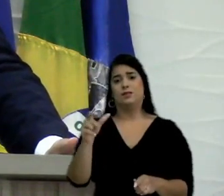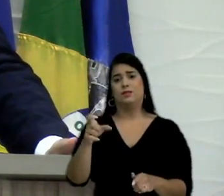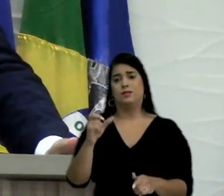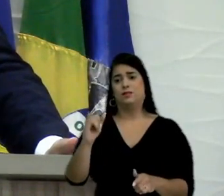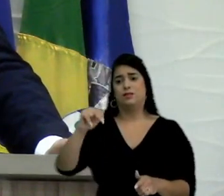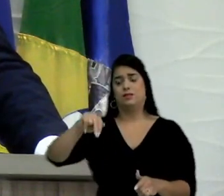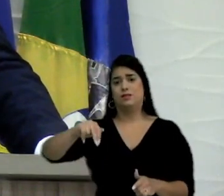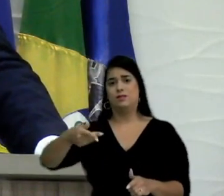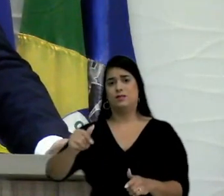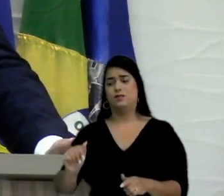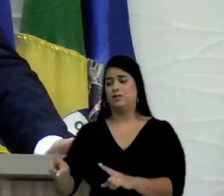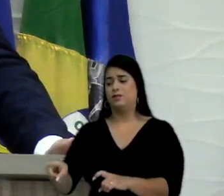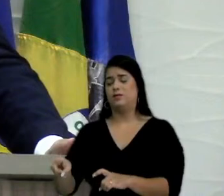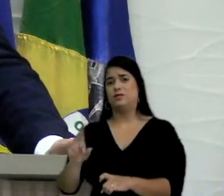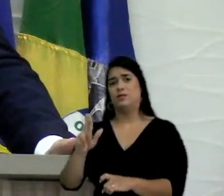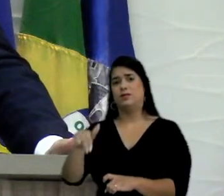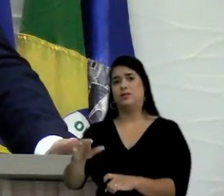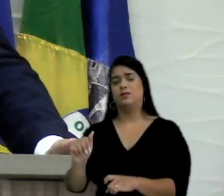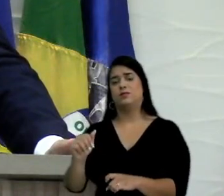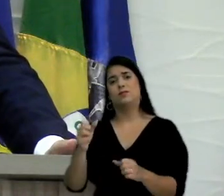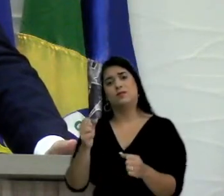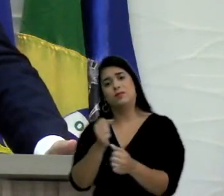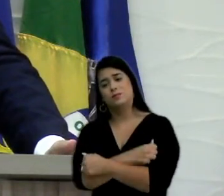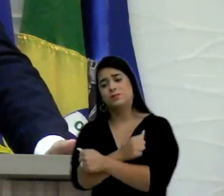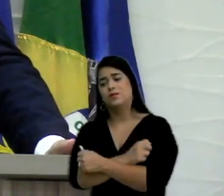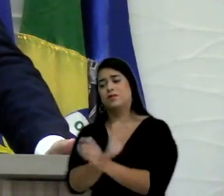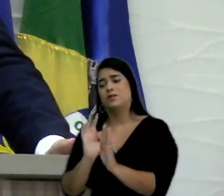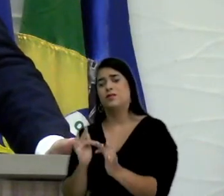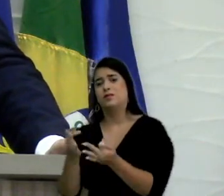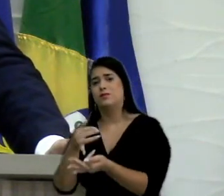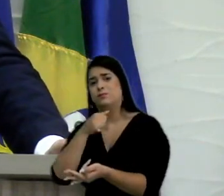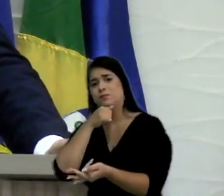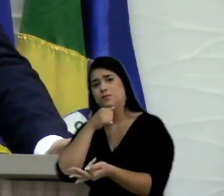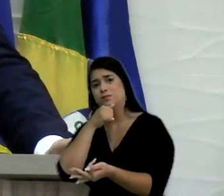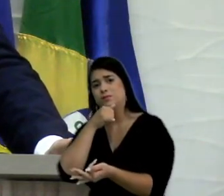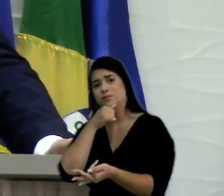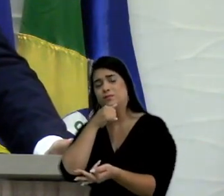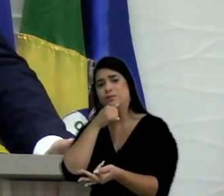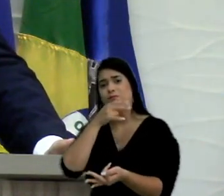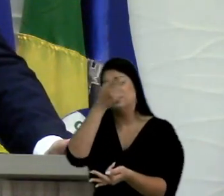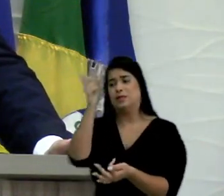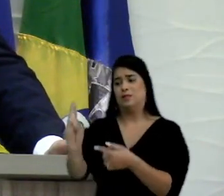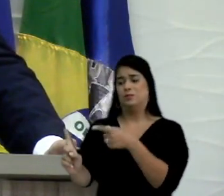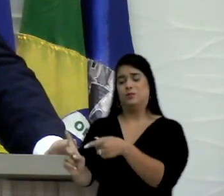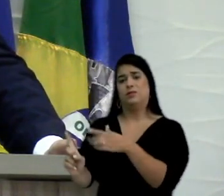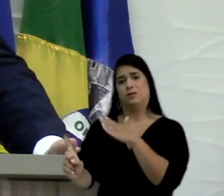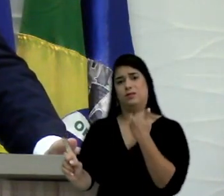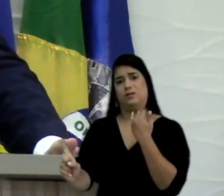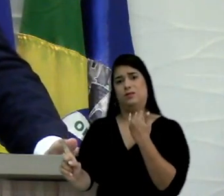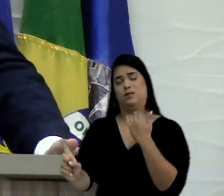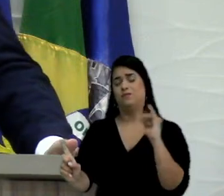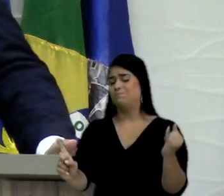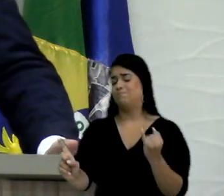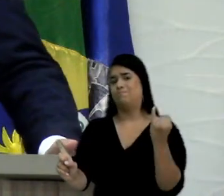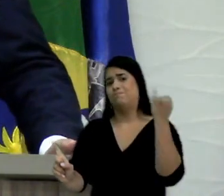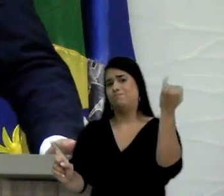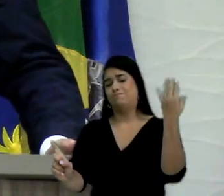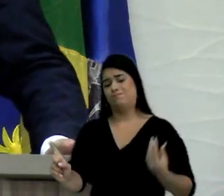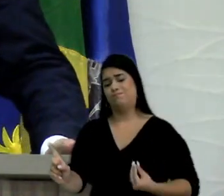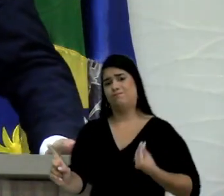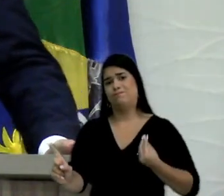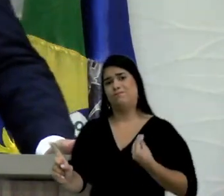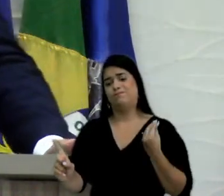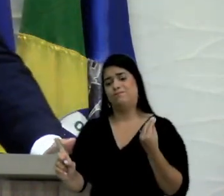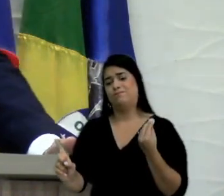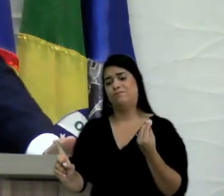una do Simão e abraçar toda a família lutada também naquela comunidade Rochinha que foi uma pessoa de grande importância né na vida do povo